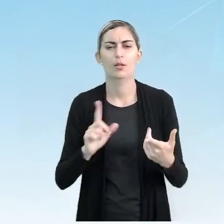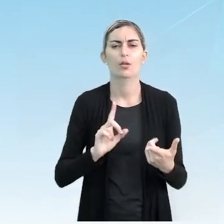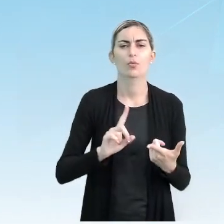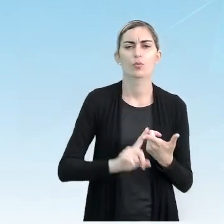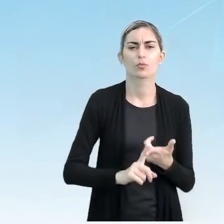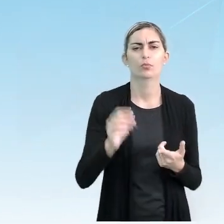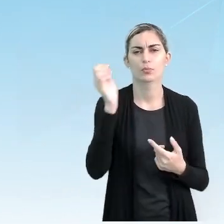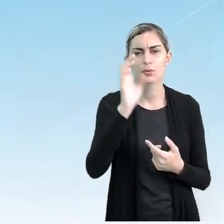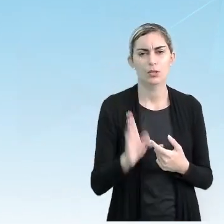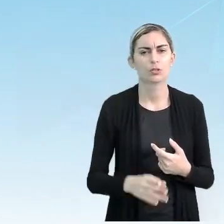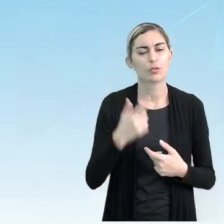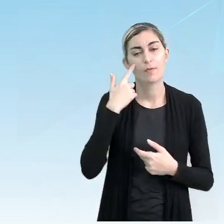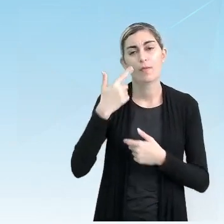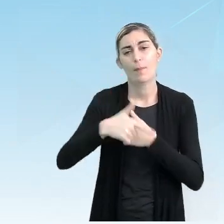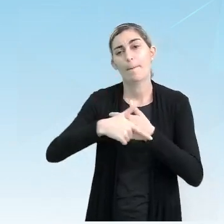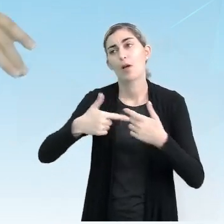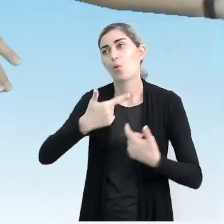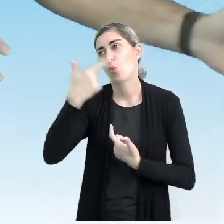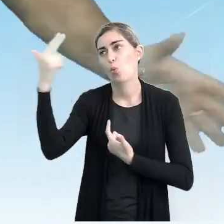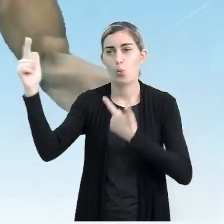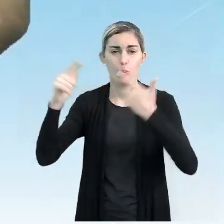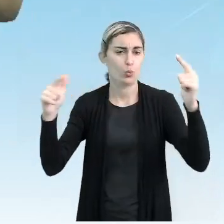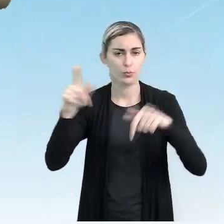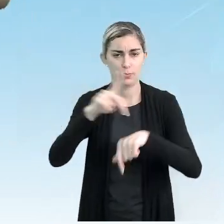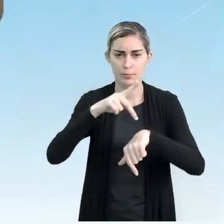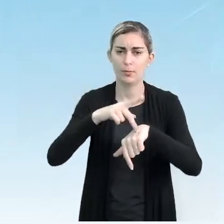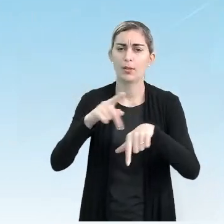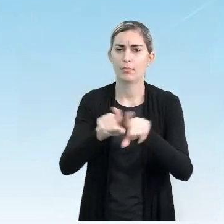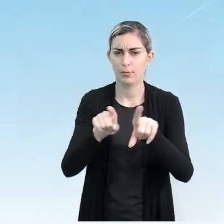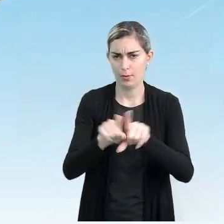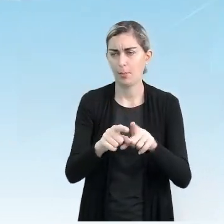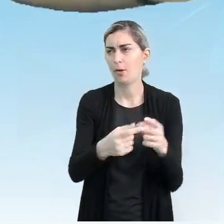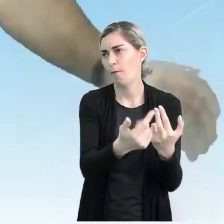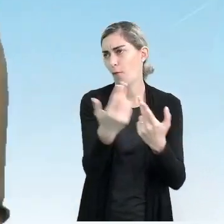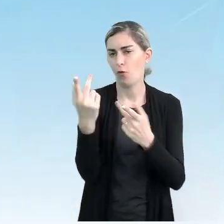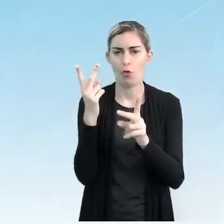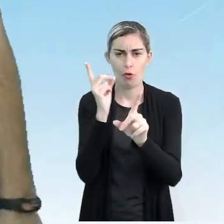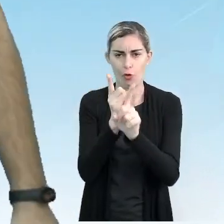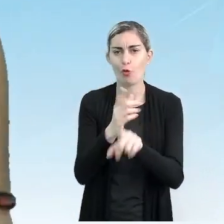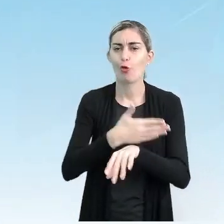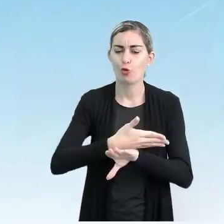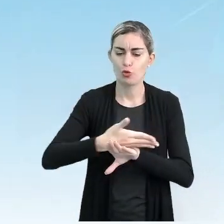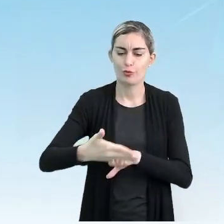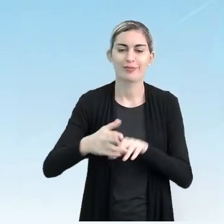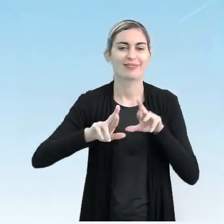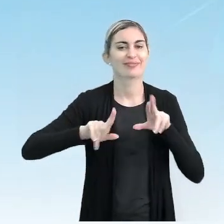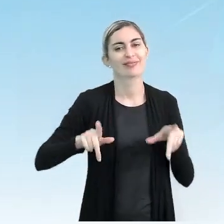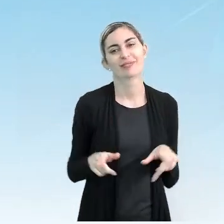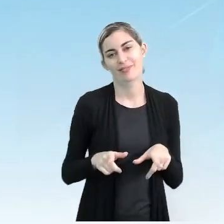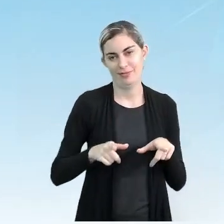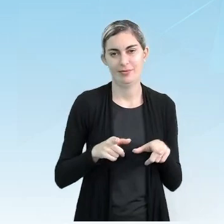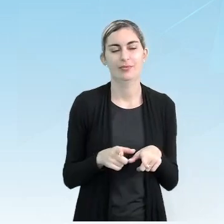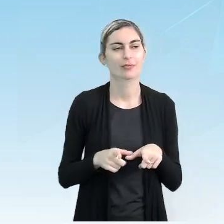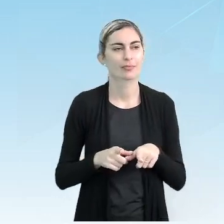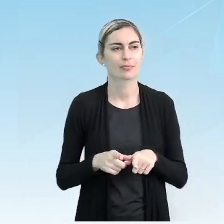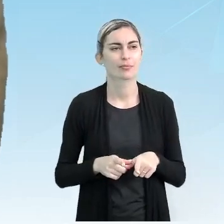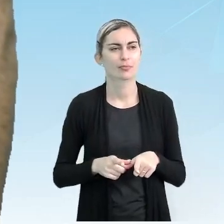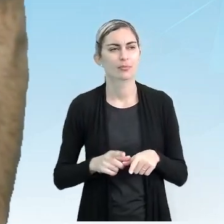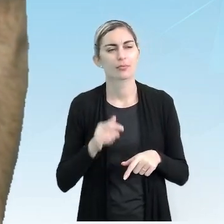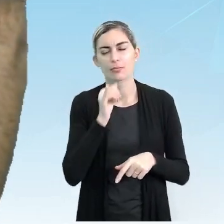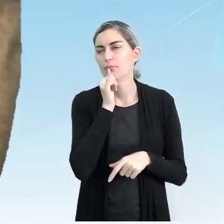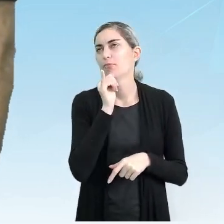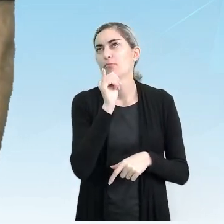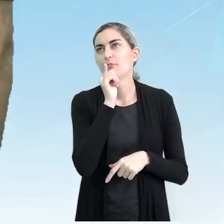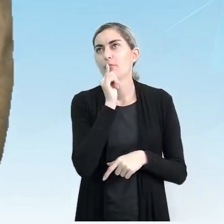Brasil, e vê a questão da moral em outros países também. Com certeza você vai encontrar costumes diferentes. Me lembrei até com um